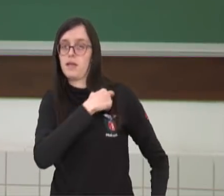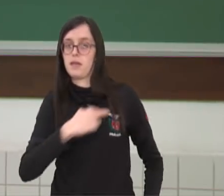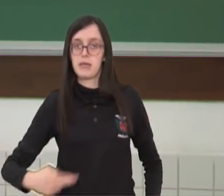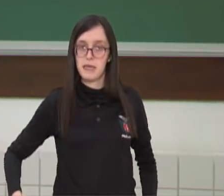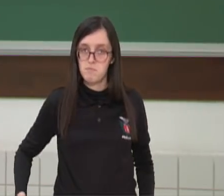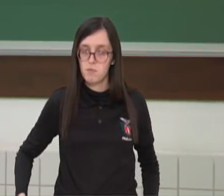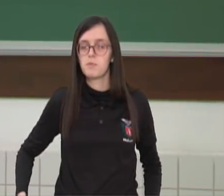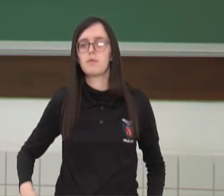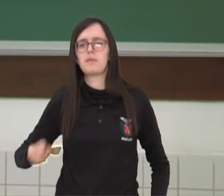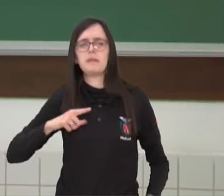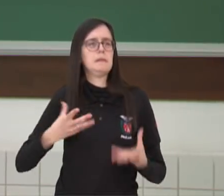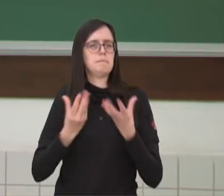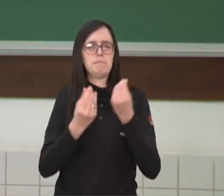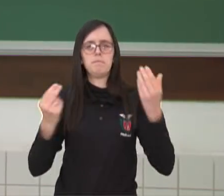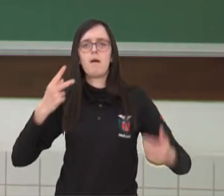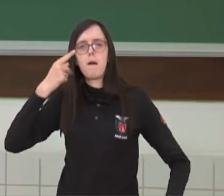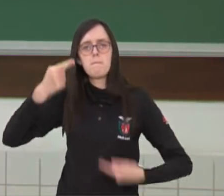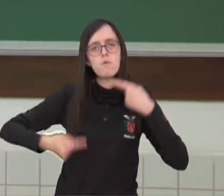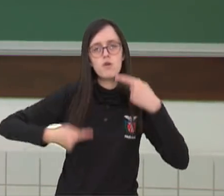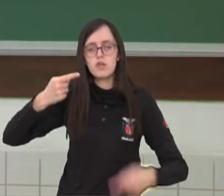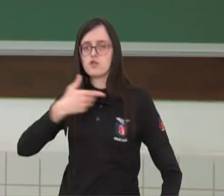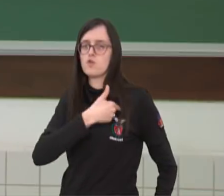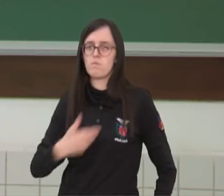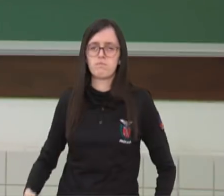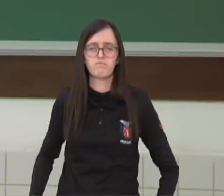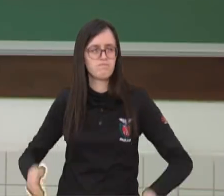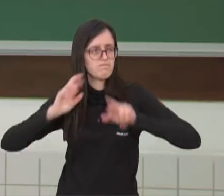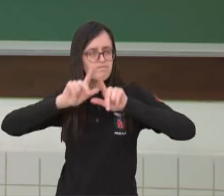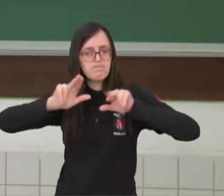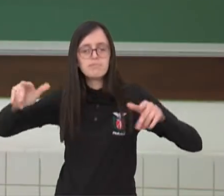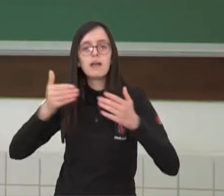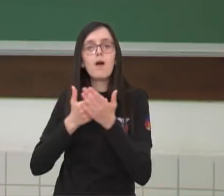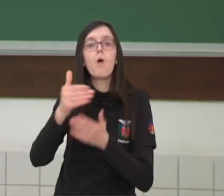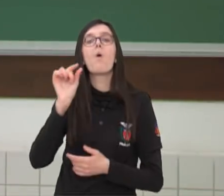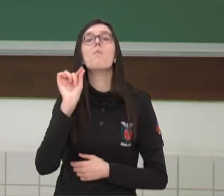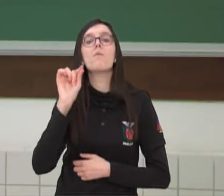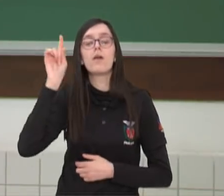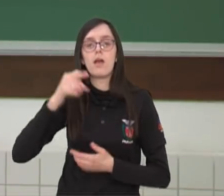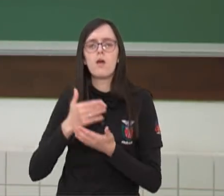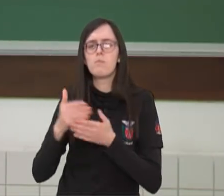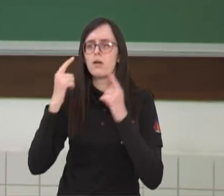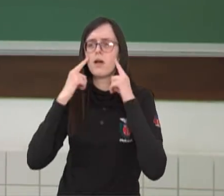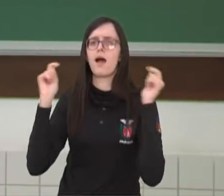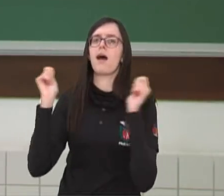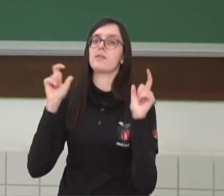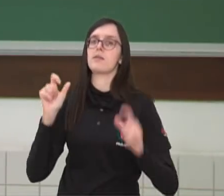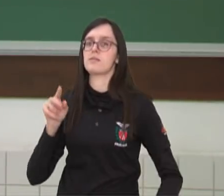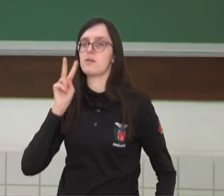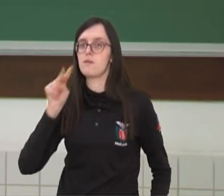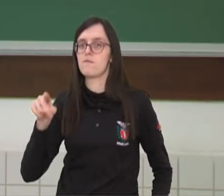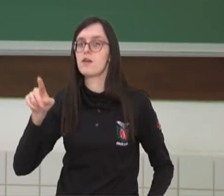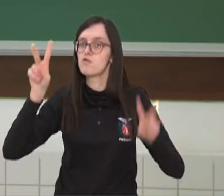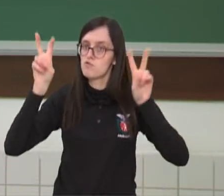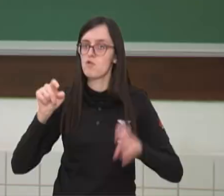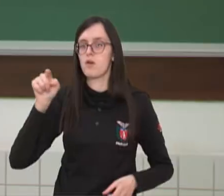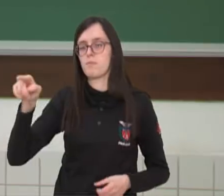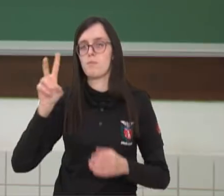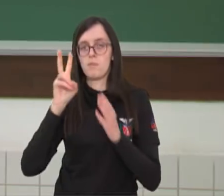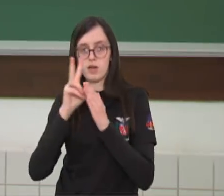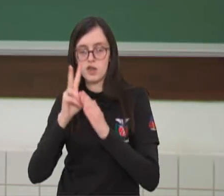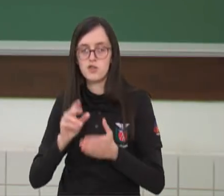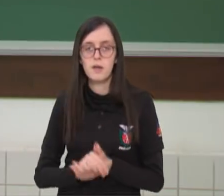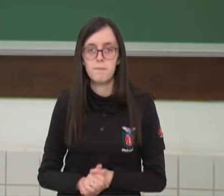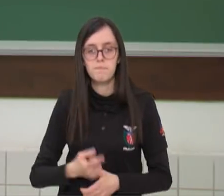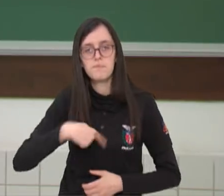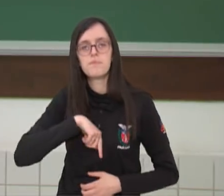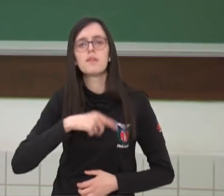República, vários políticos, vários governantes começaram então a prestar atenção nessa questão indígena. Então a